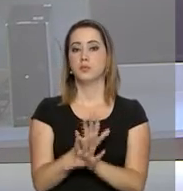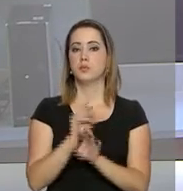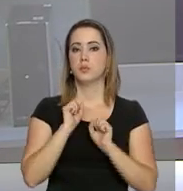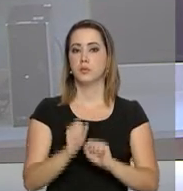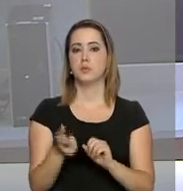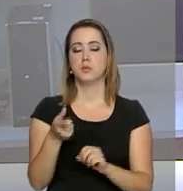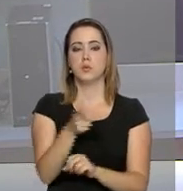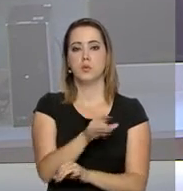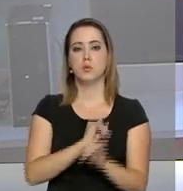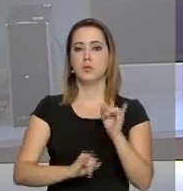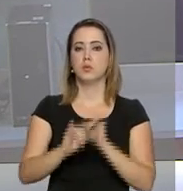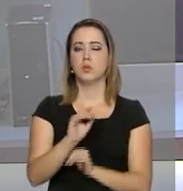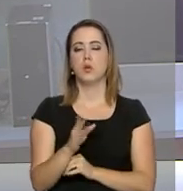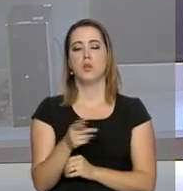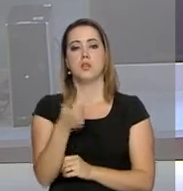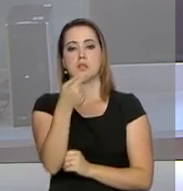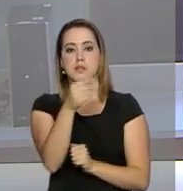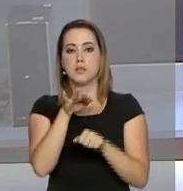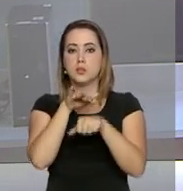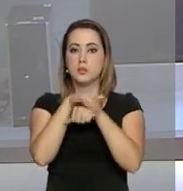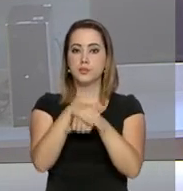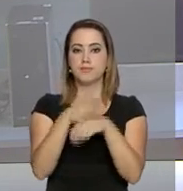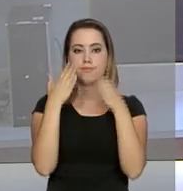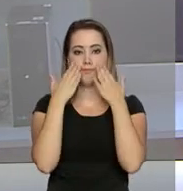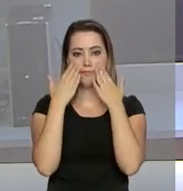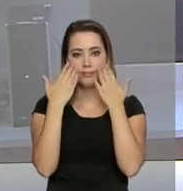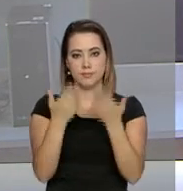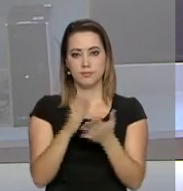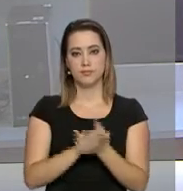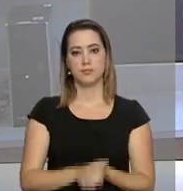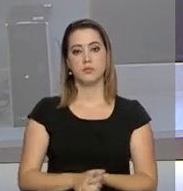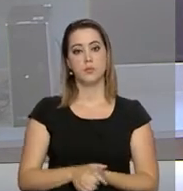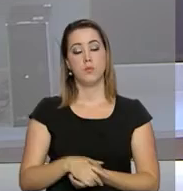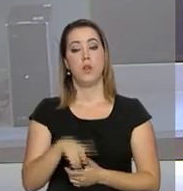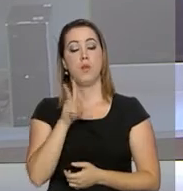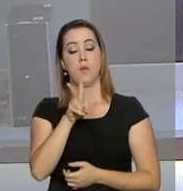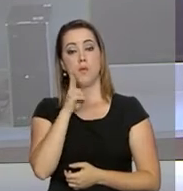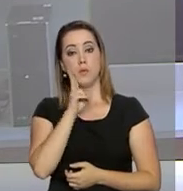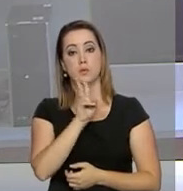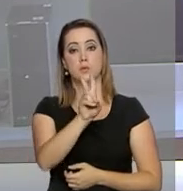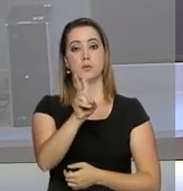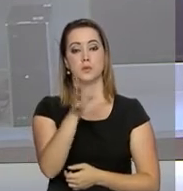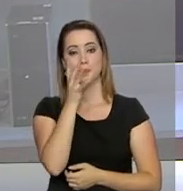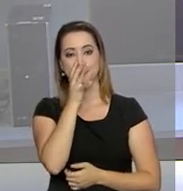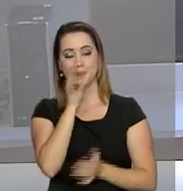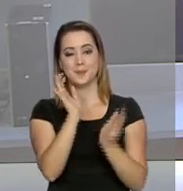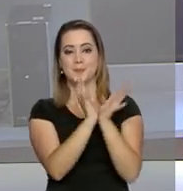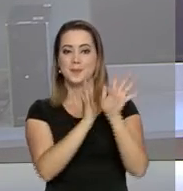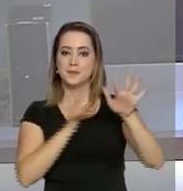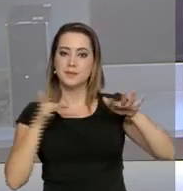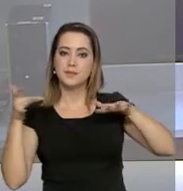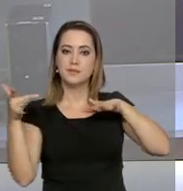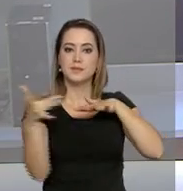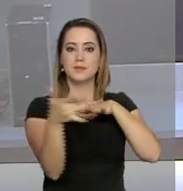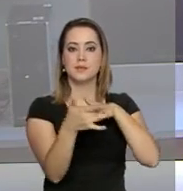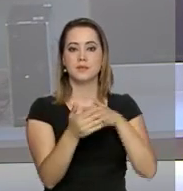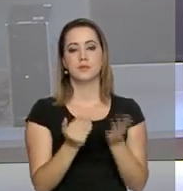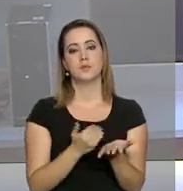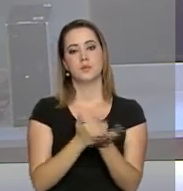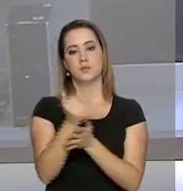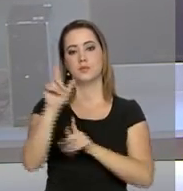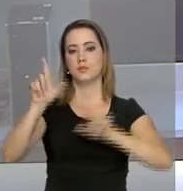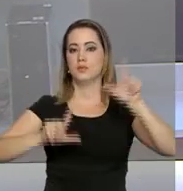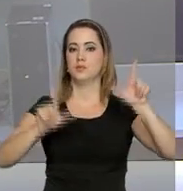voltar a qualquer momento daqui a pouquinho às sete da noite na próxima edição você pode acompanhar as novidades também pelas nossas redes sociais